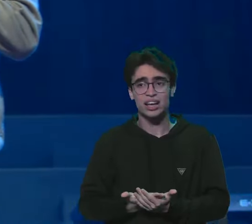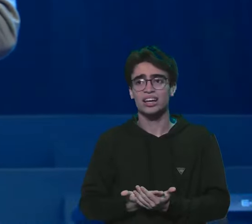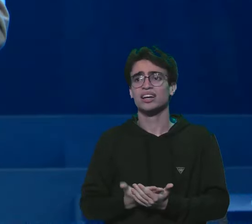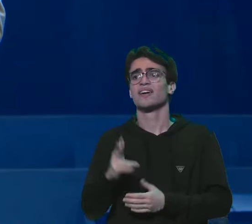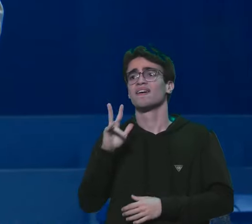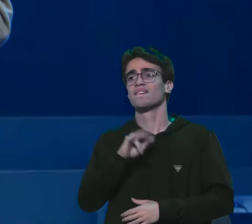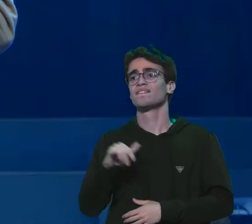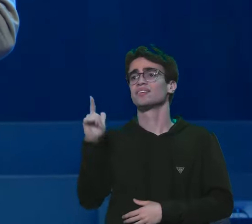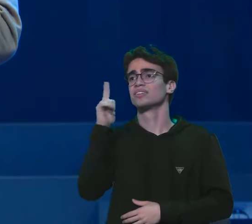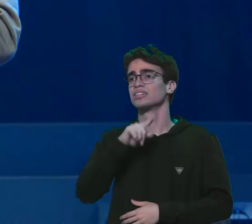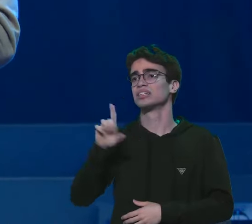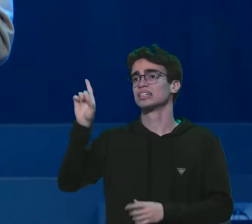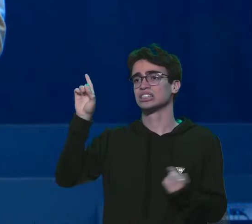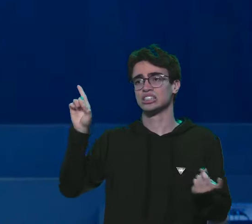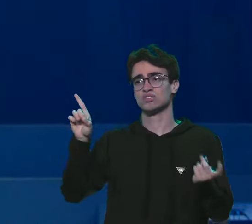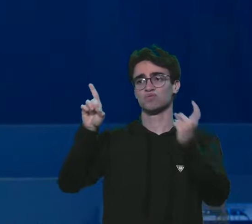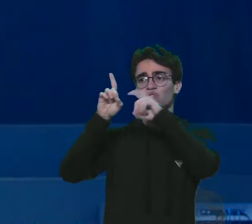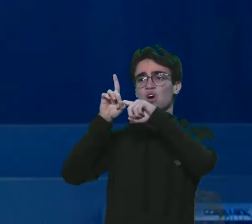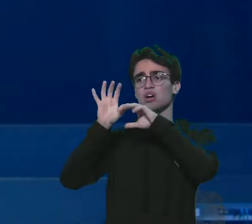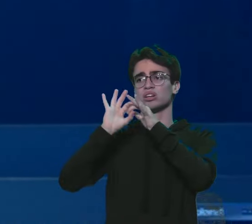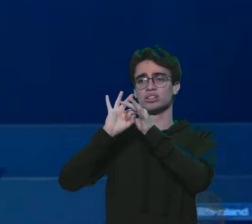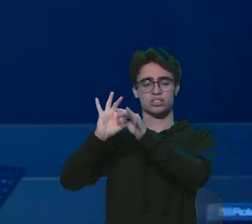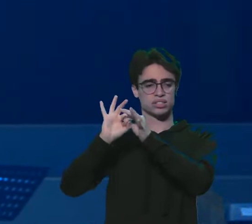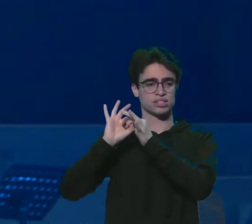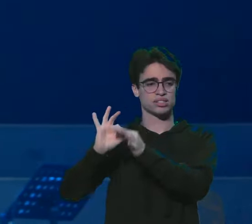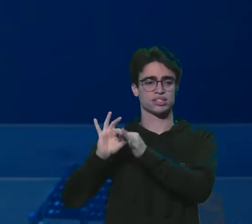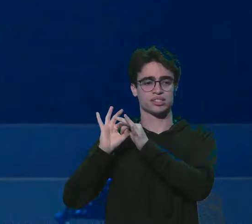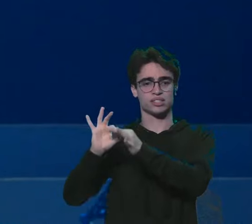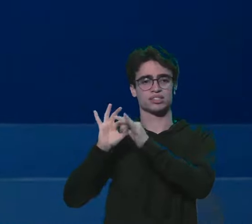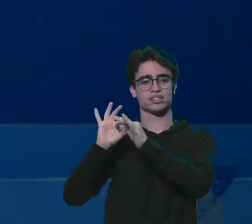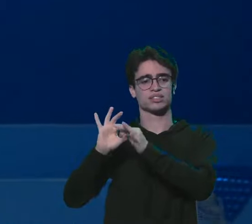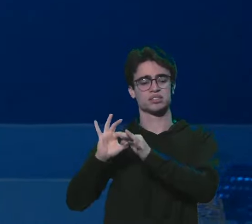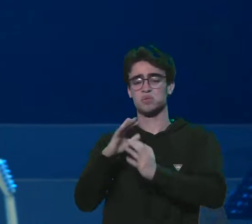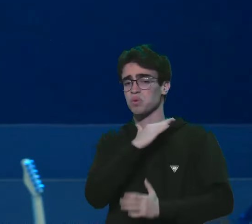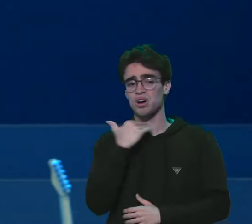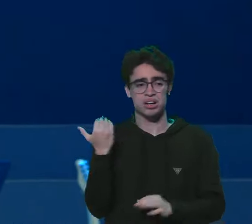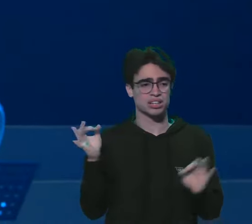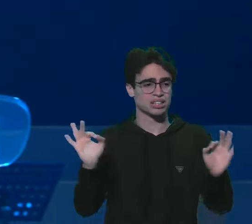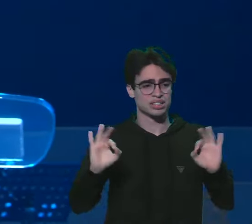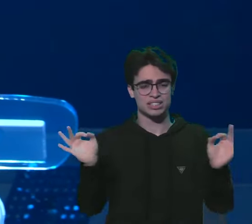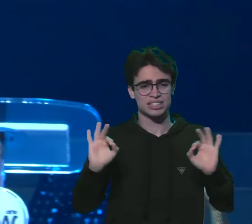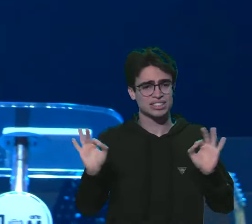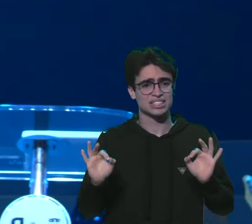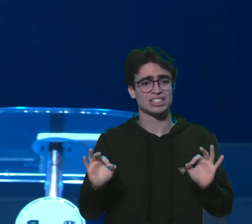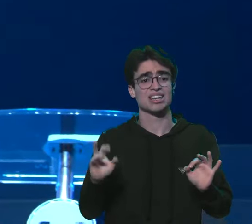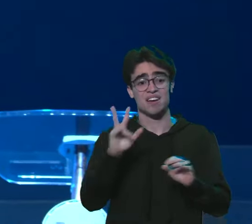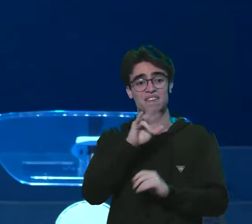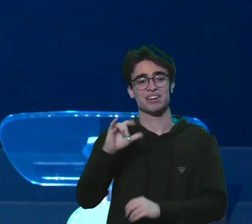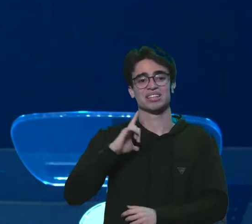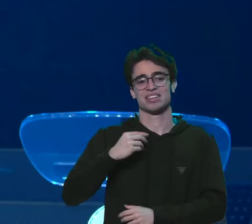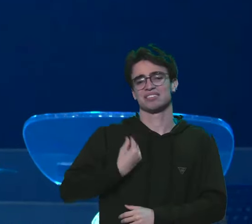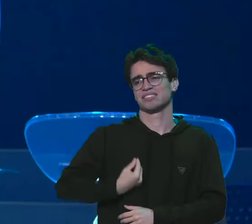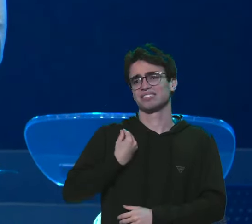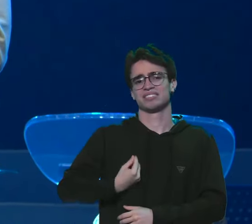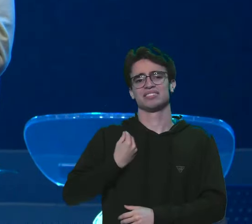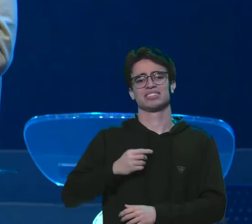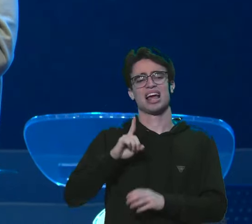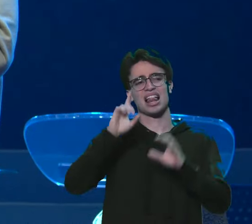vai ser reconectado com Deus e jamais morrerá. Pode morrer aqui no corpo, mas vai viver eternamente no